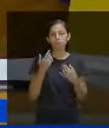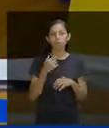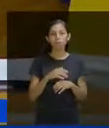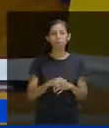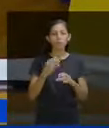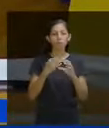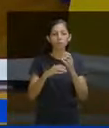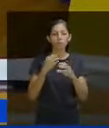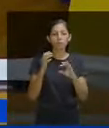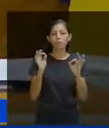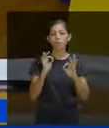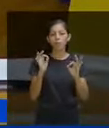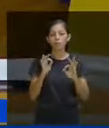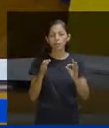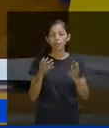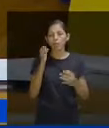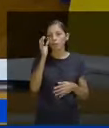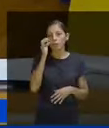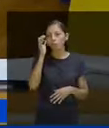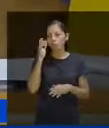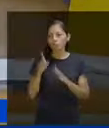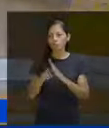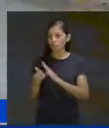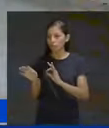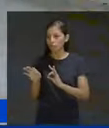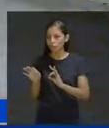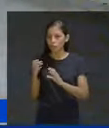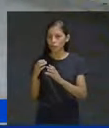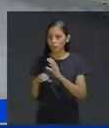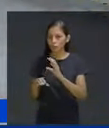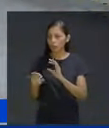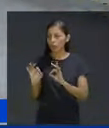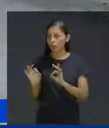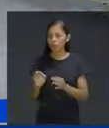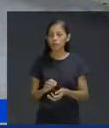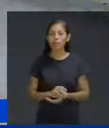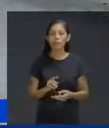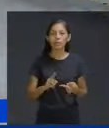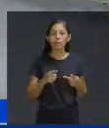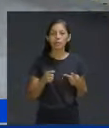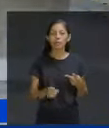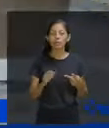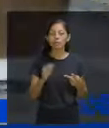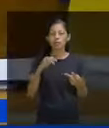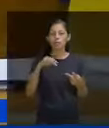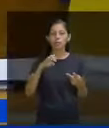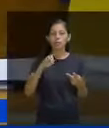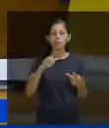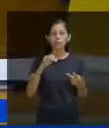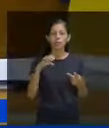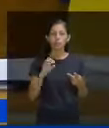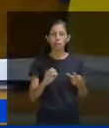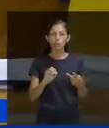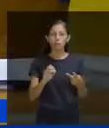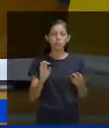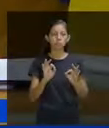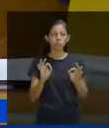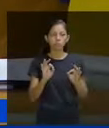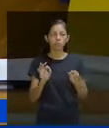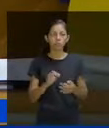João Lage. O desembargador Carmo Antônio, você tem alguma? Nenhuma, Excelência. Doutor Anselmo Gonçalves? Nenhuma, senhor